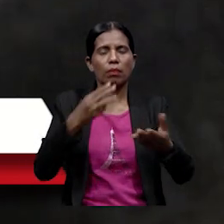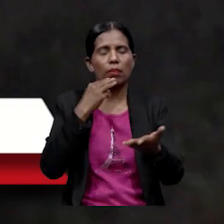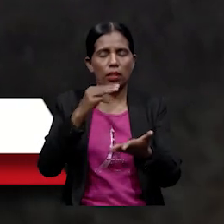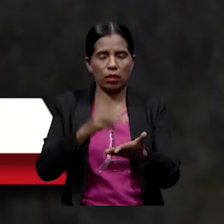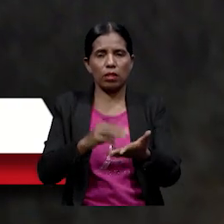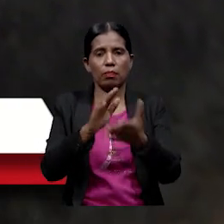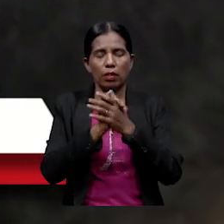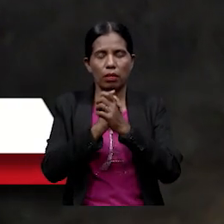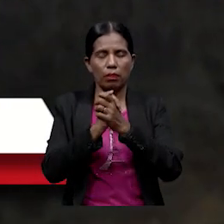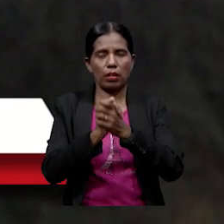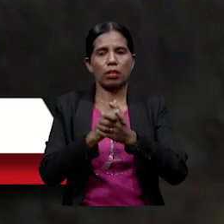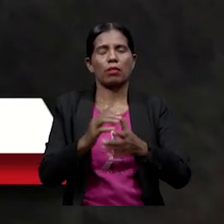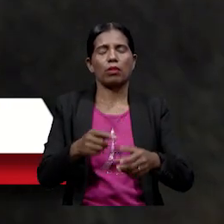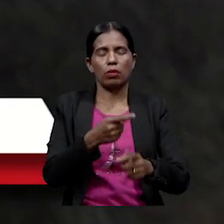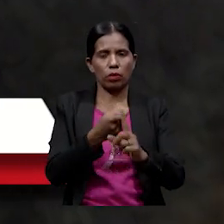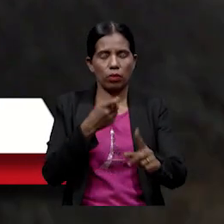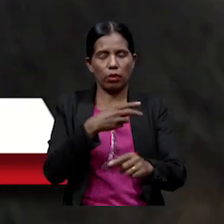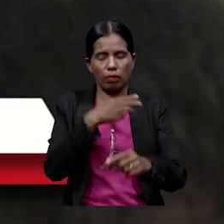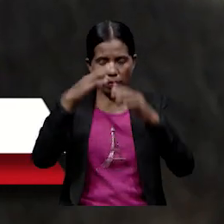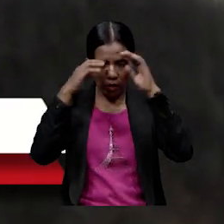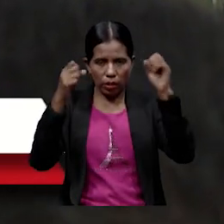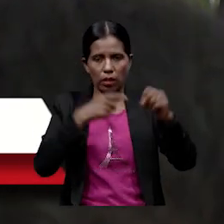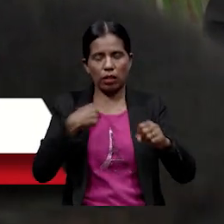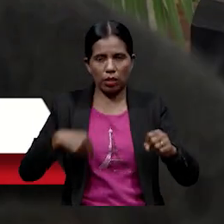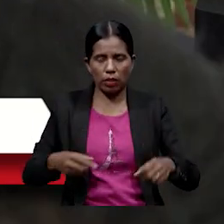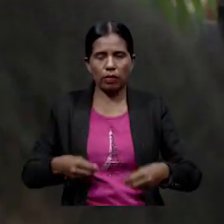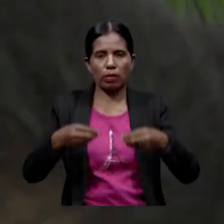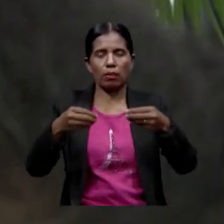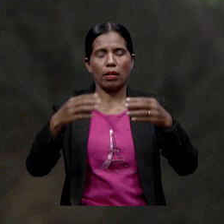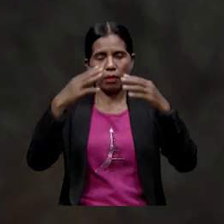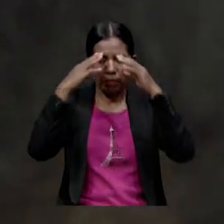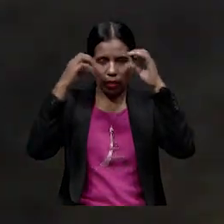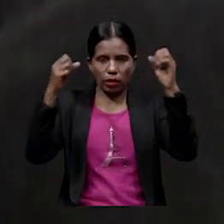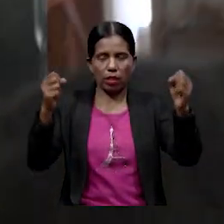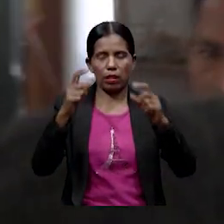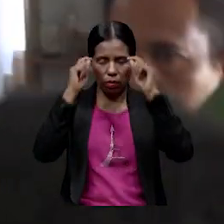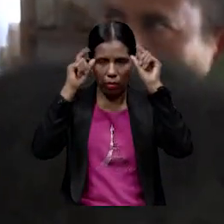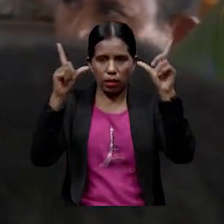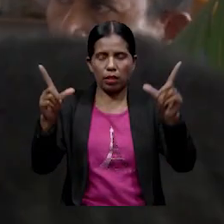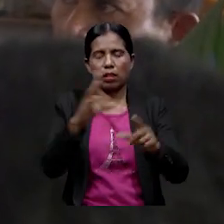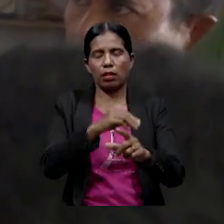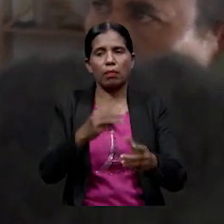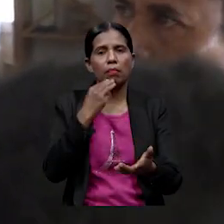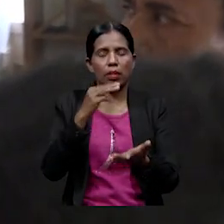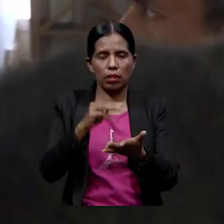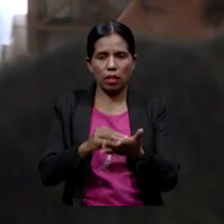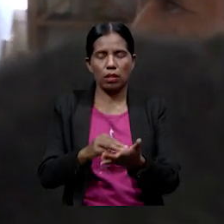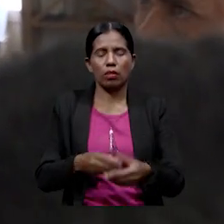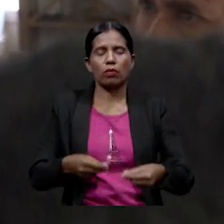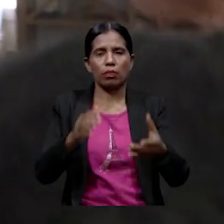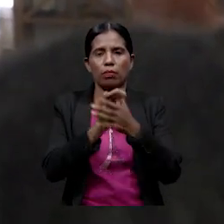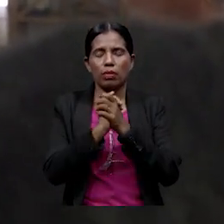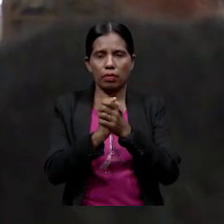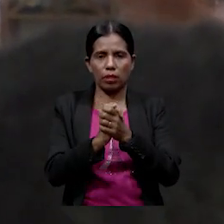congratulatória husi presidente Xi Jinping para presidente eleito. Mensagem a presidente Xi Jinping, a rupa me presidente,